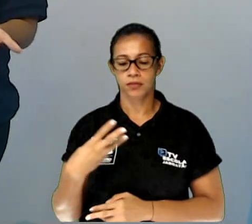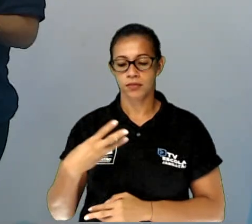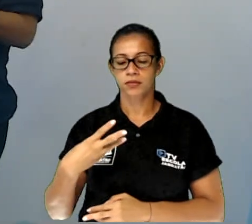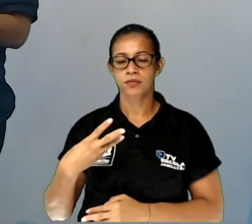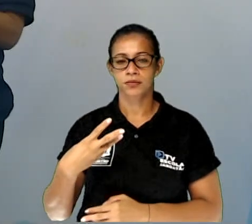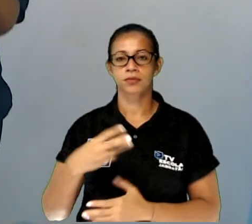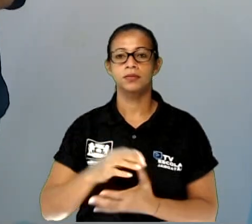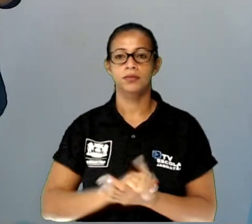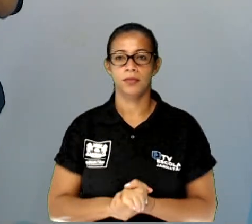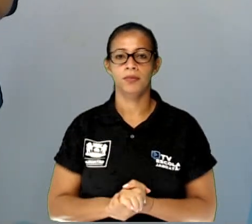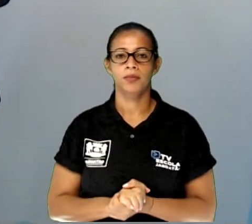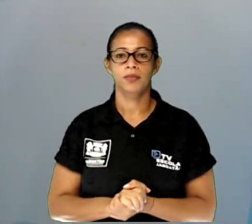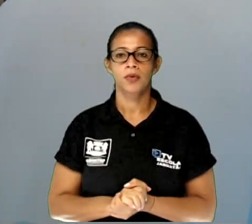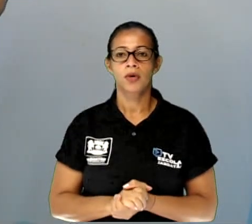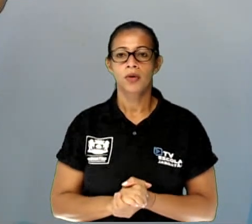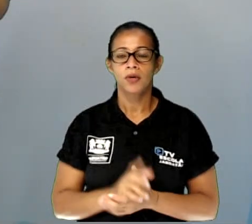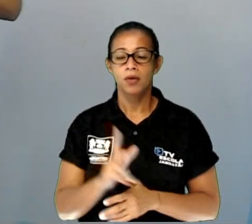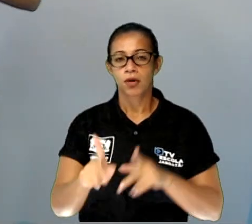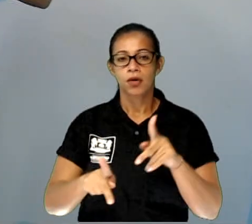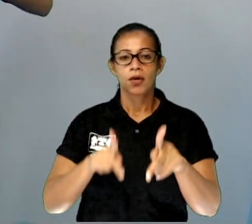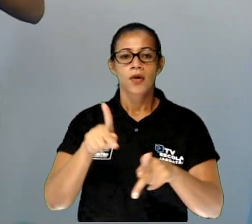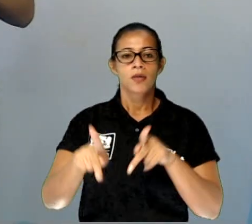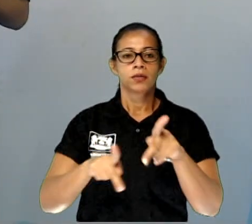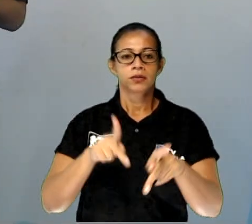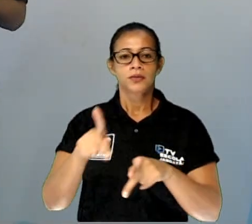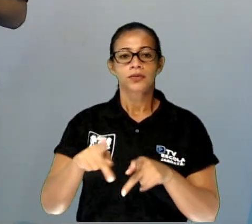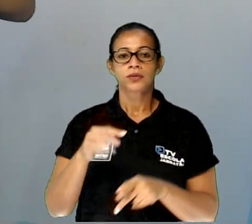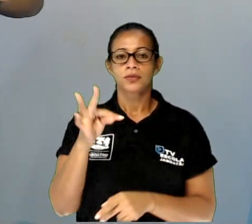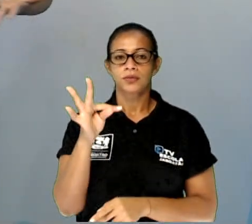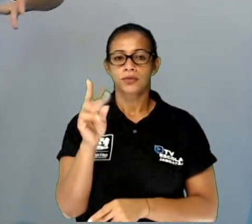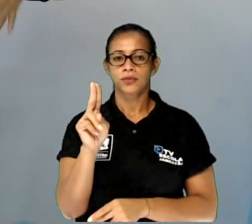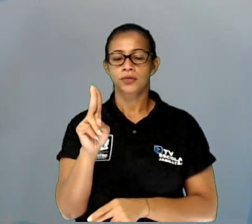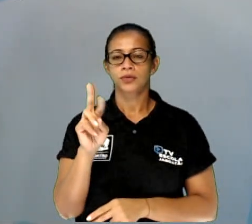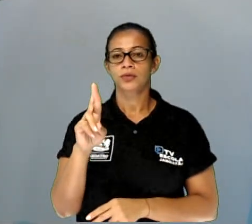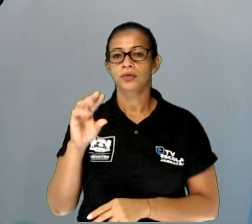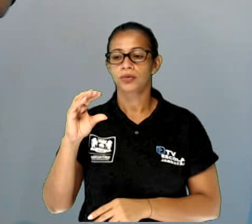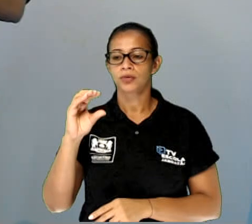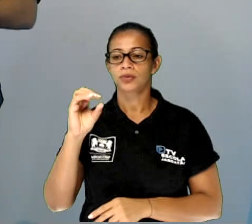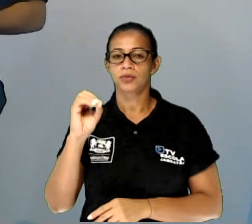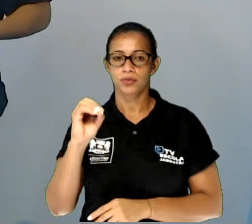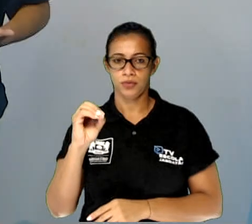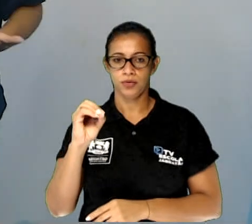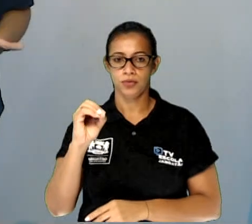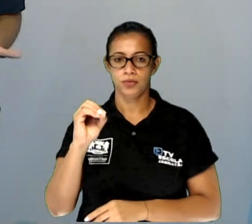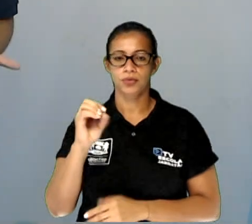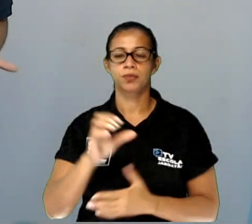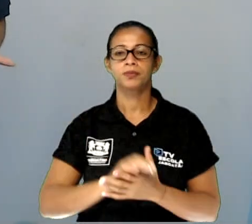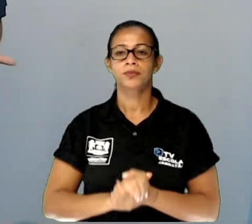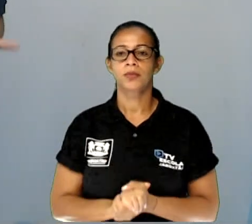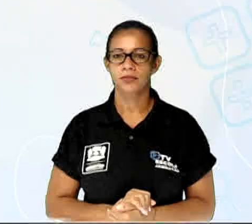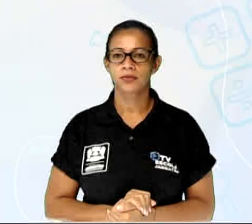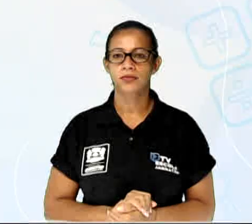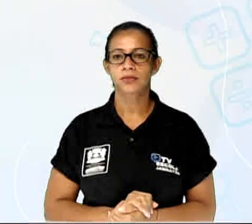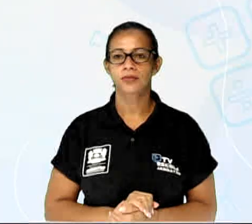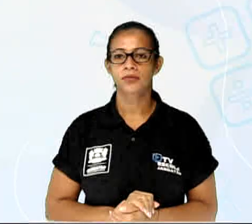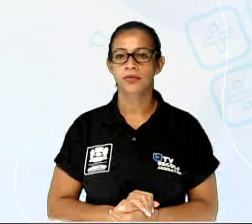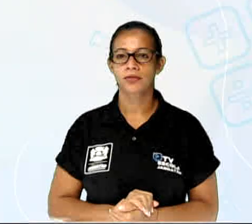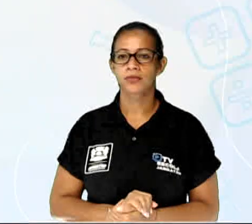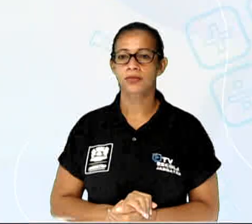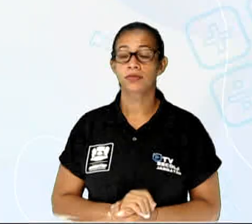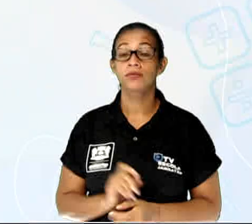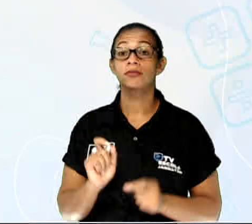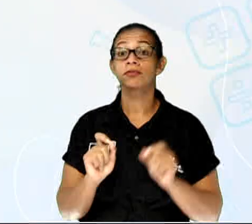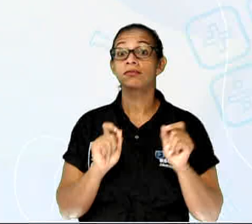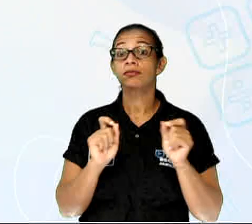dominada ali pelos povos turcos otomanos. Então, é um império, gente, que resiste ali por mais de 1000 anos. E o que a gente